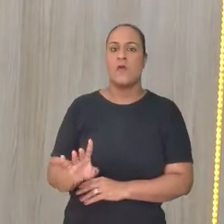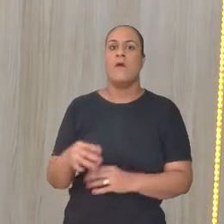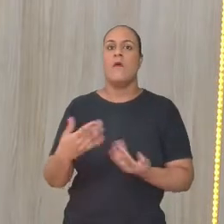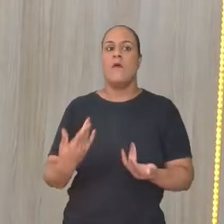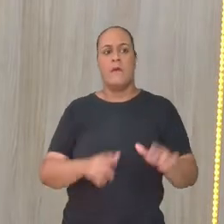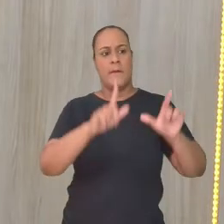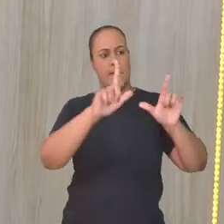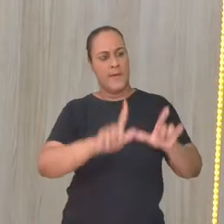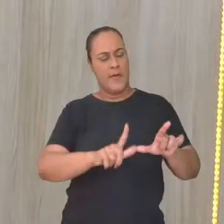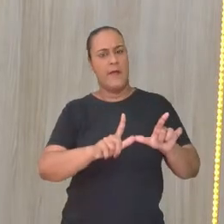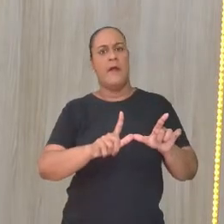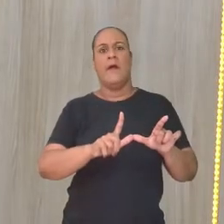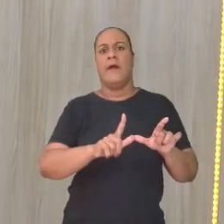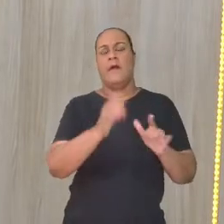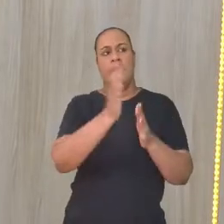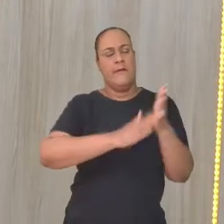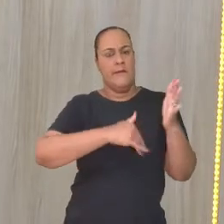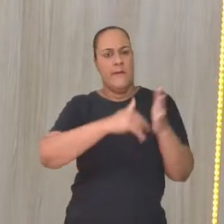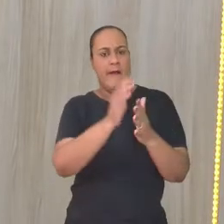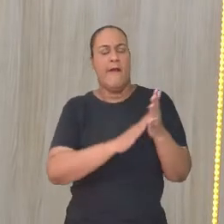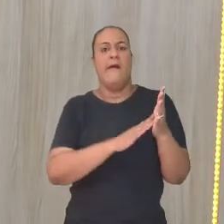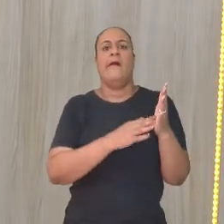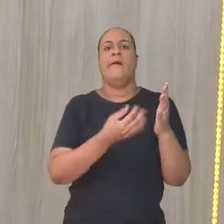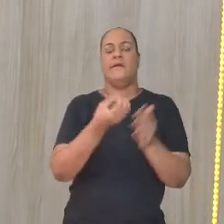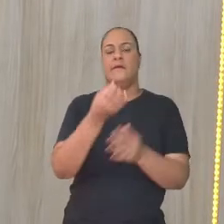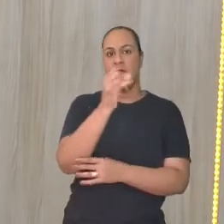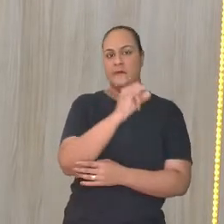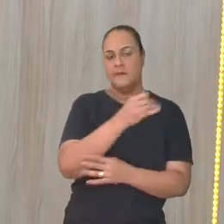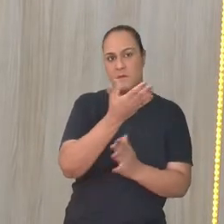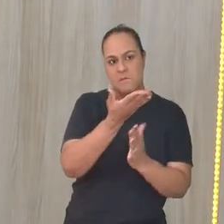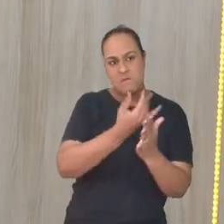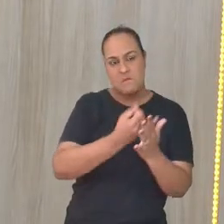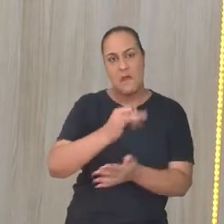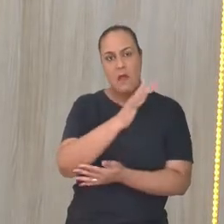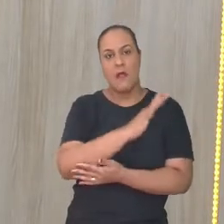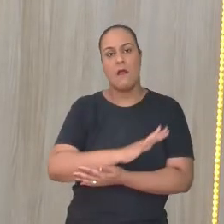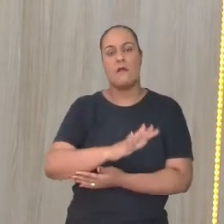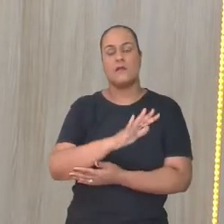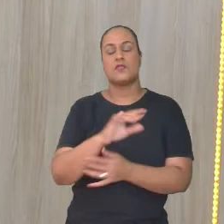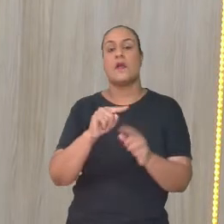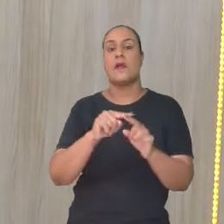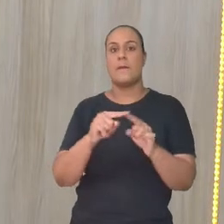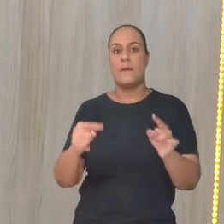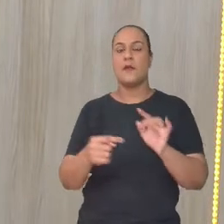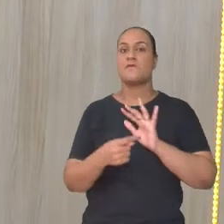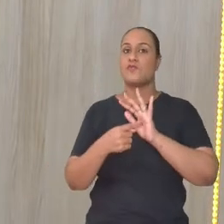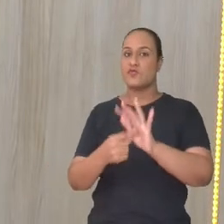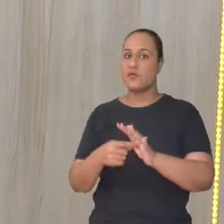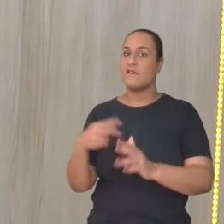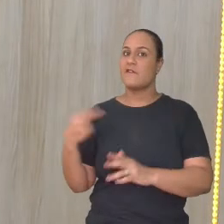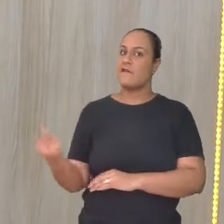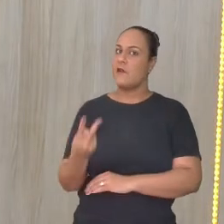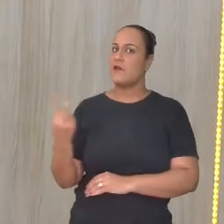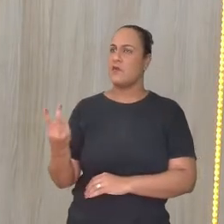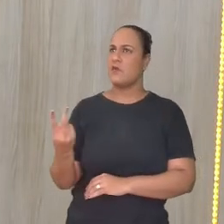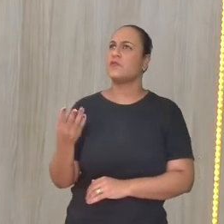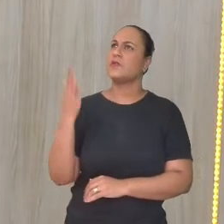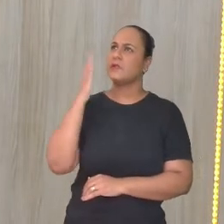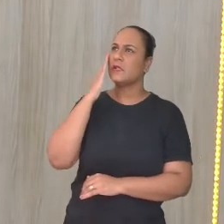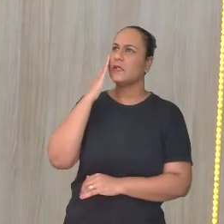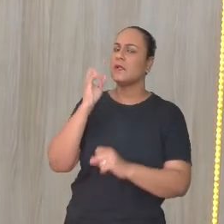retratar de forma iconográfica, né, a partir de imagens, mas trazer valores que eles entendiam